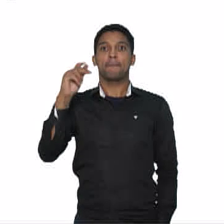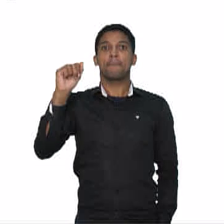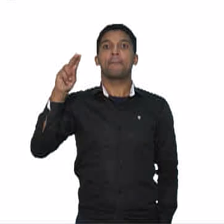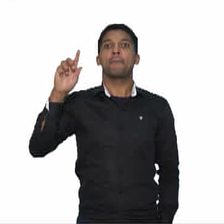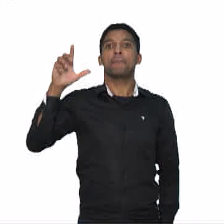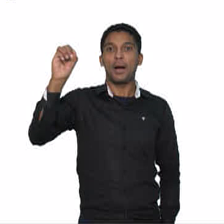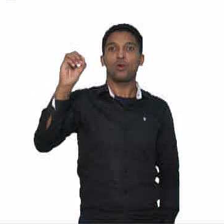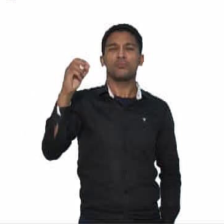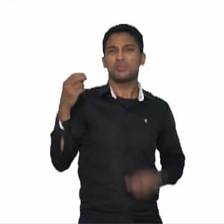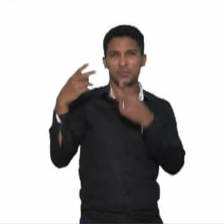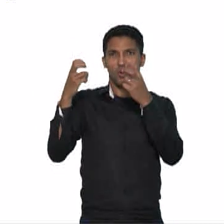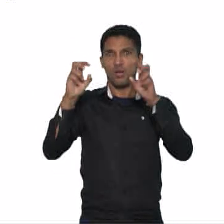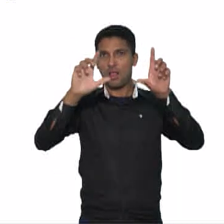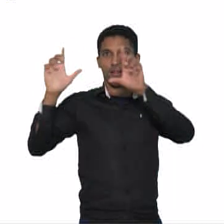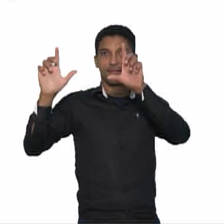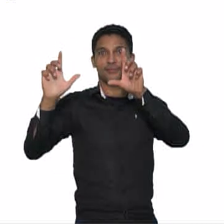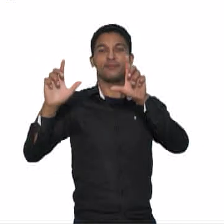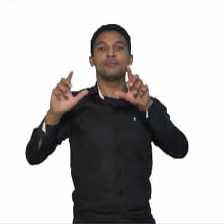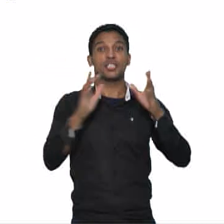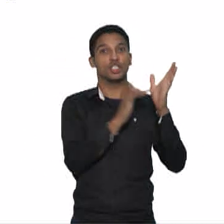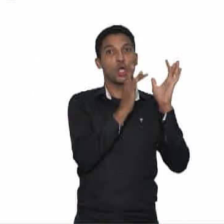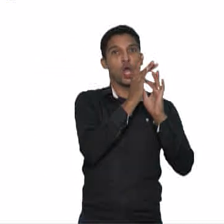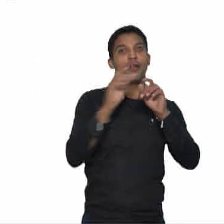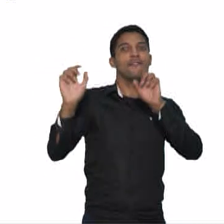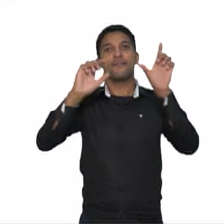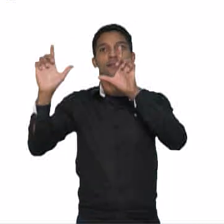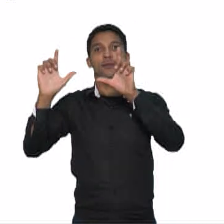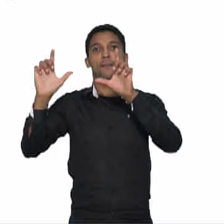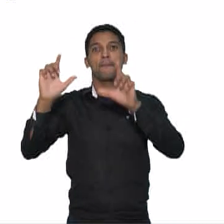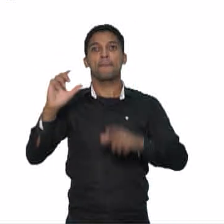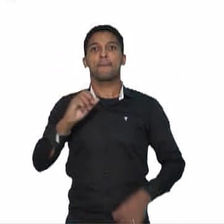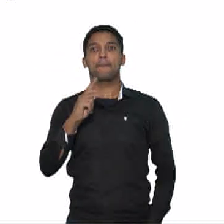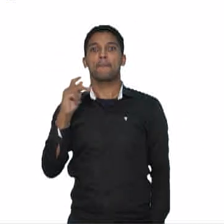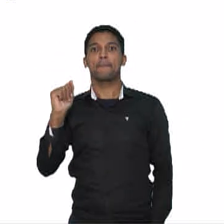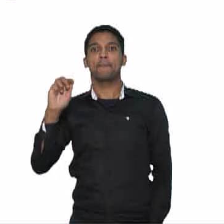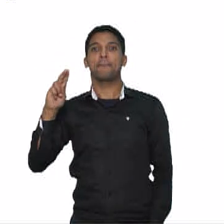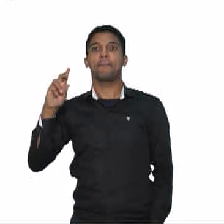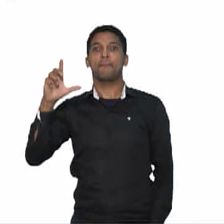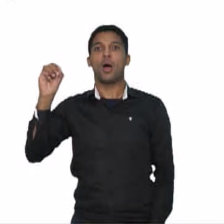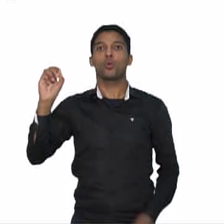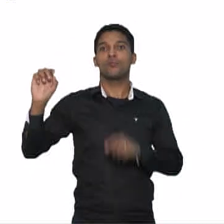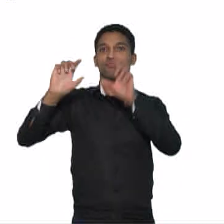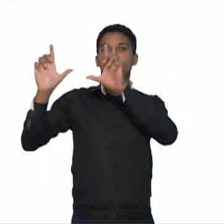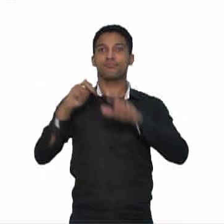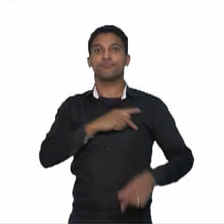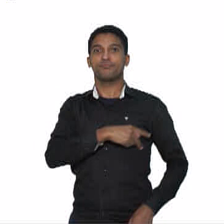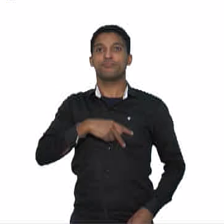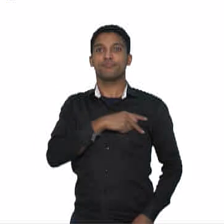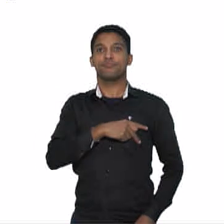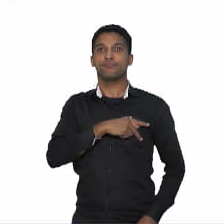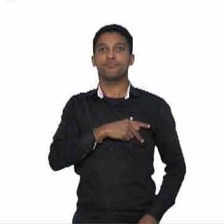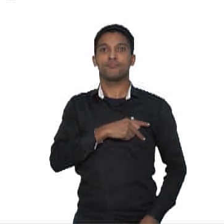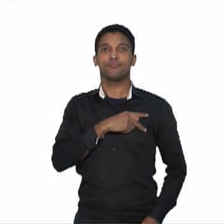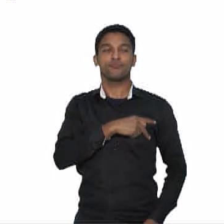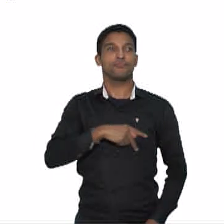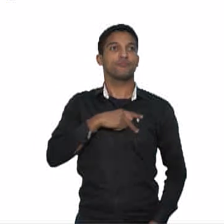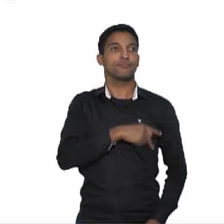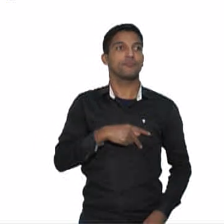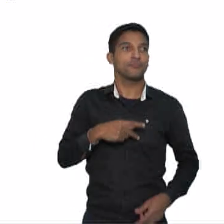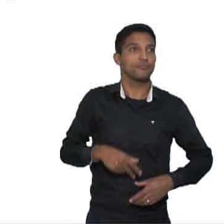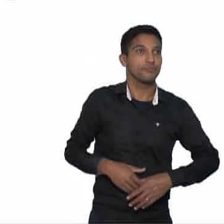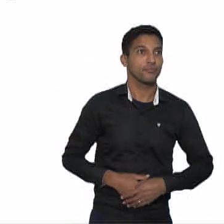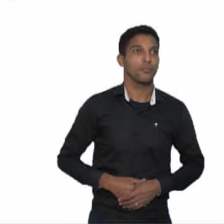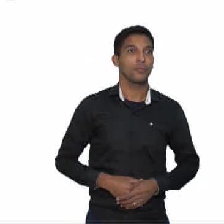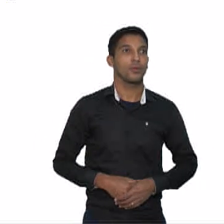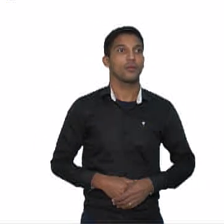Teste. Sobre a escultura neoclássica, é correto afirmar: 1. Representado por Thorvaldsen e Canova. Canova é considerado o maior